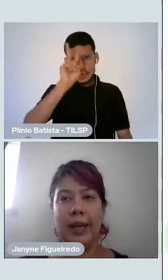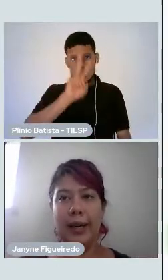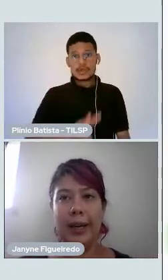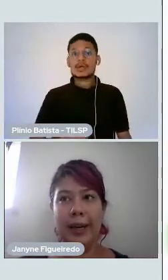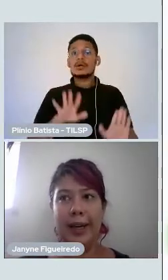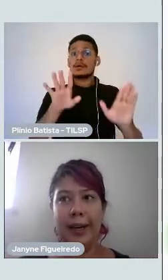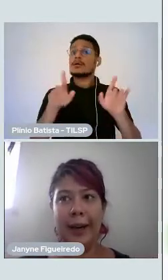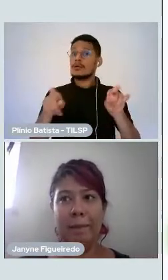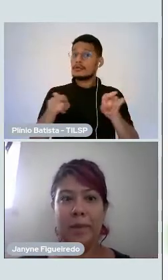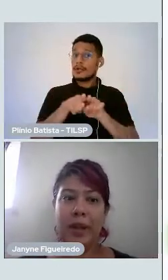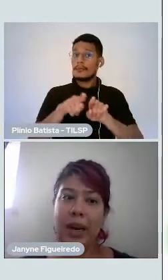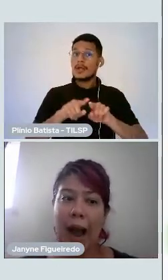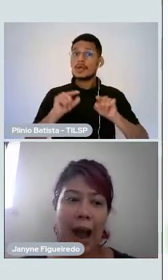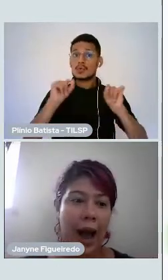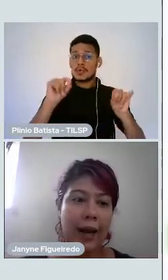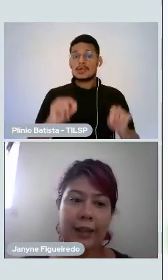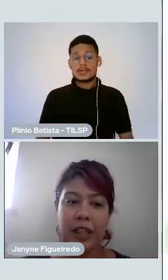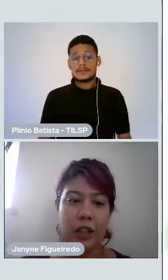também